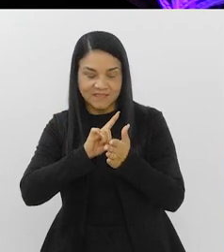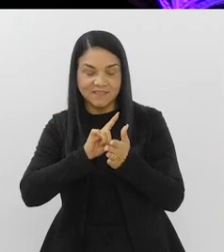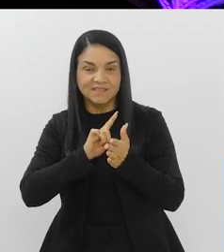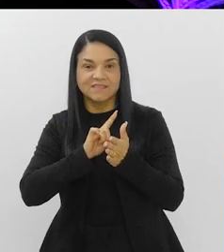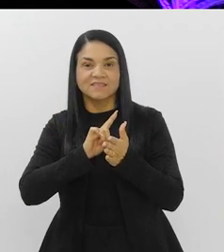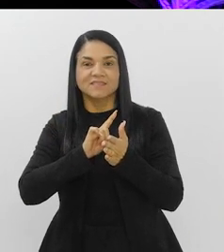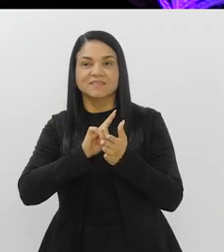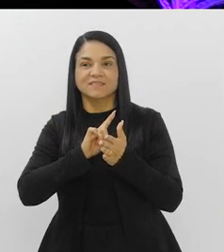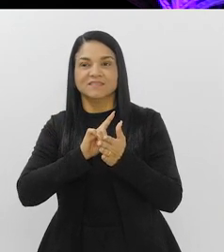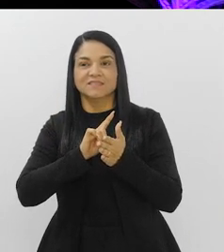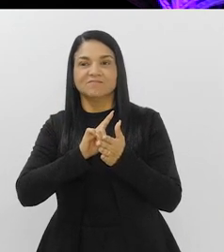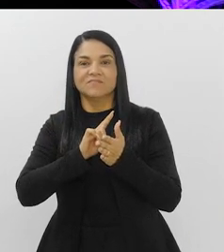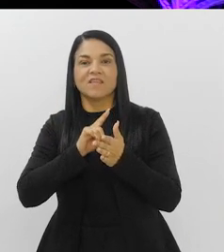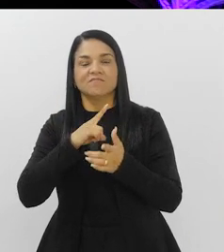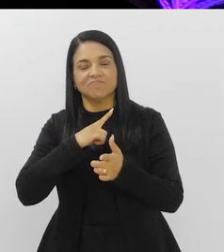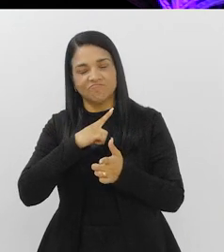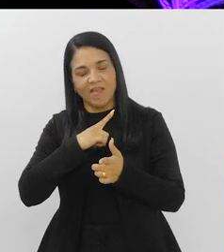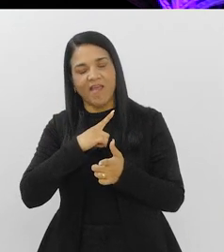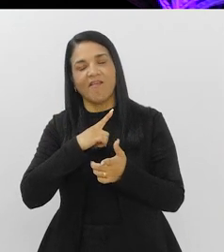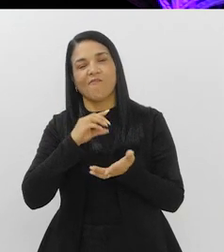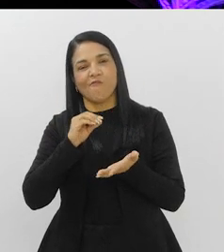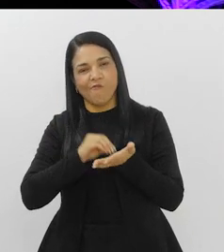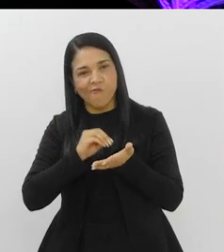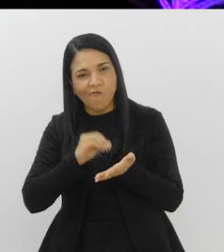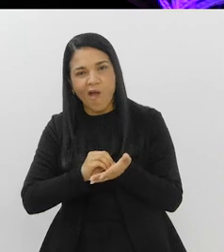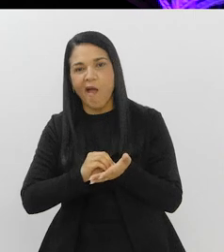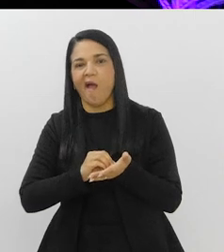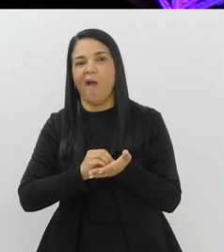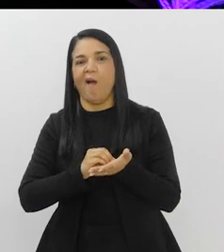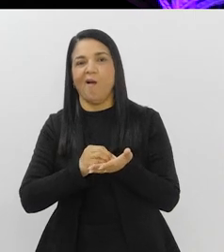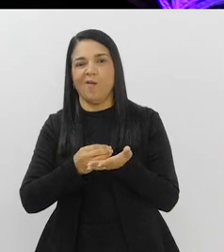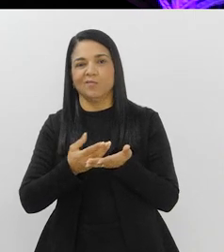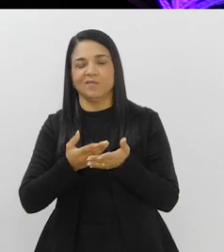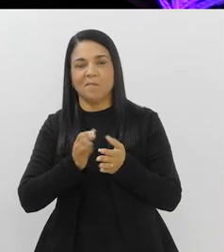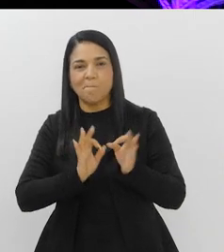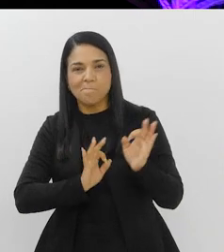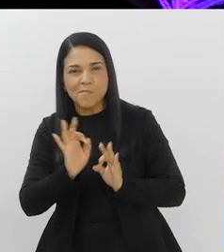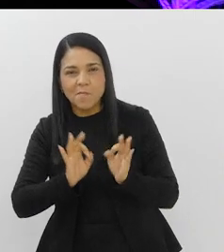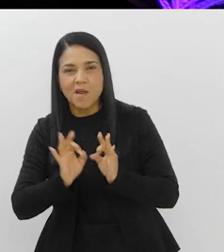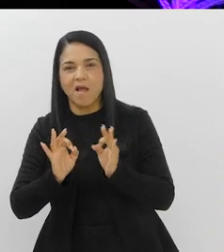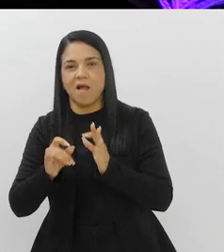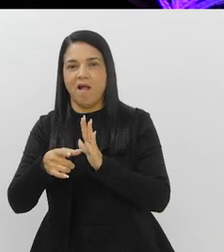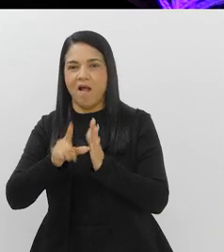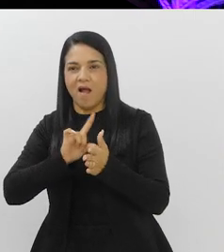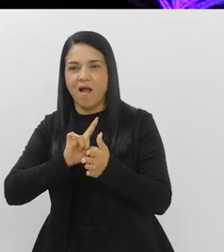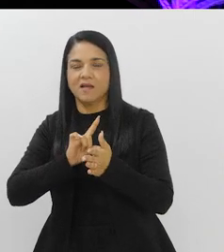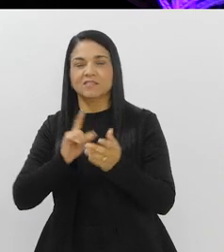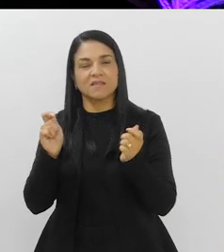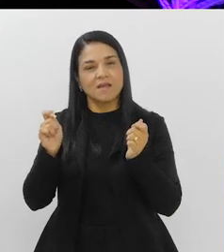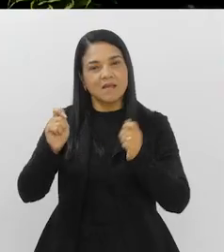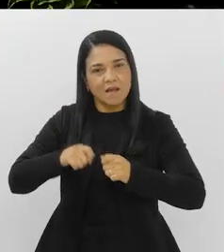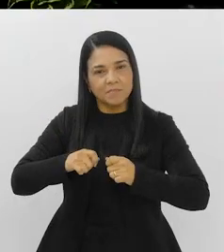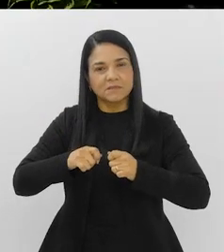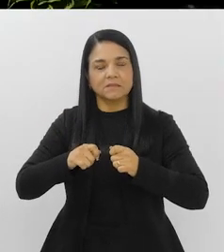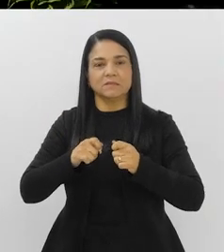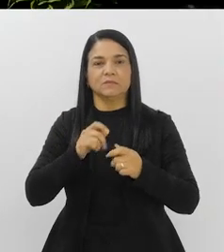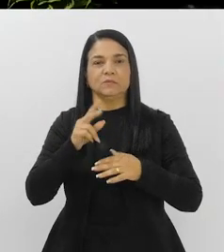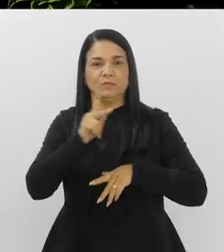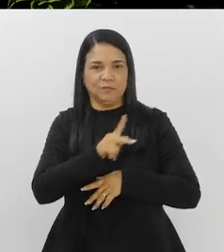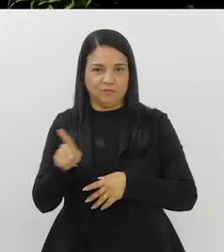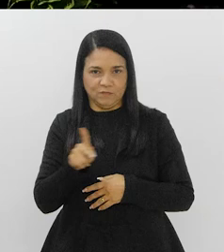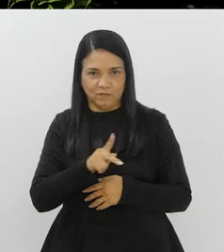gente tem um um déficit ainda nesse nessa preparação dos professores nessa